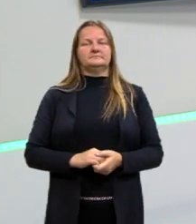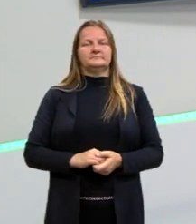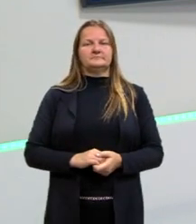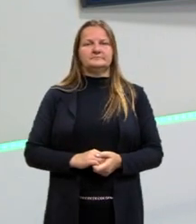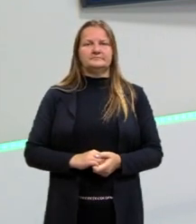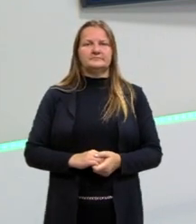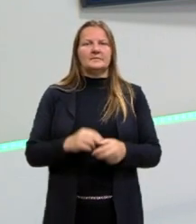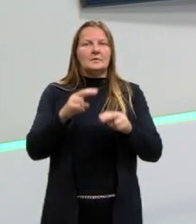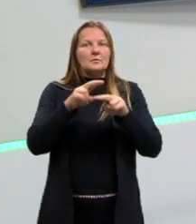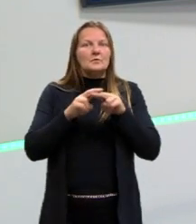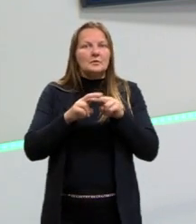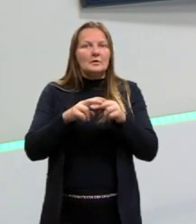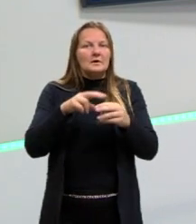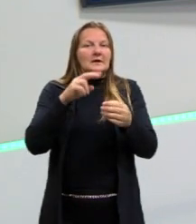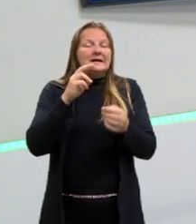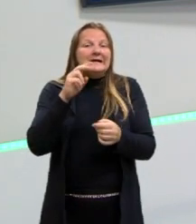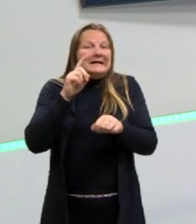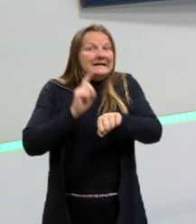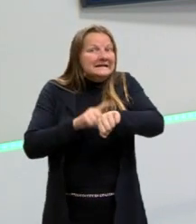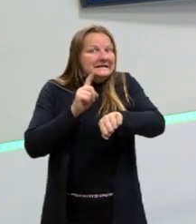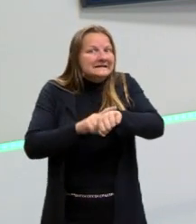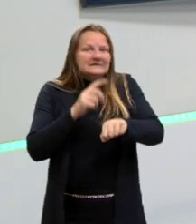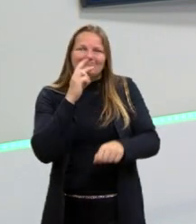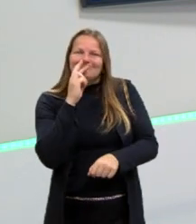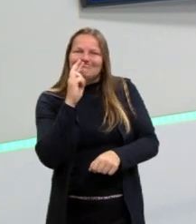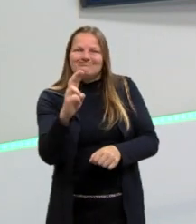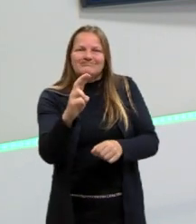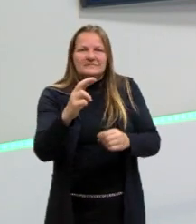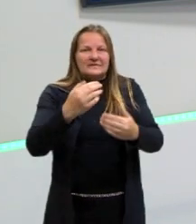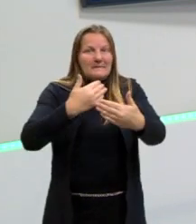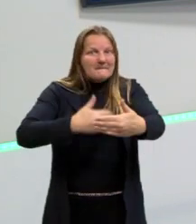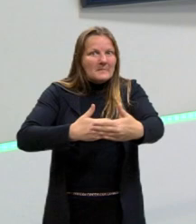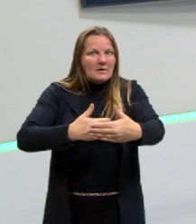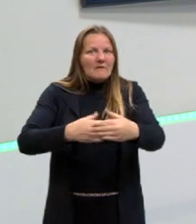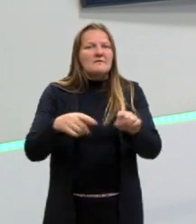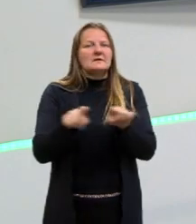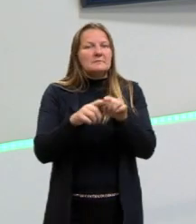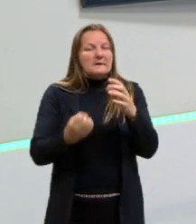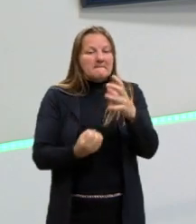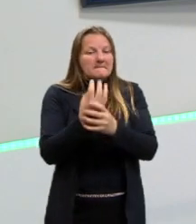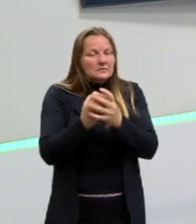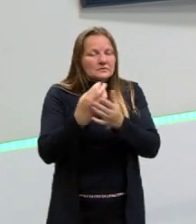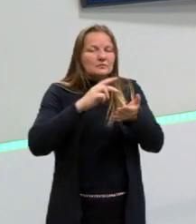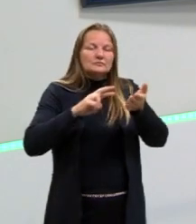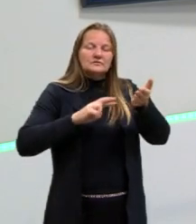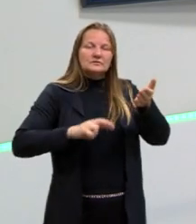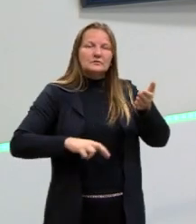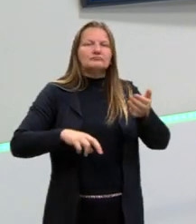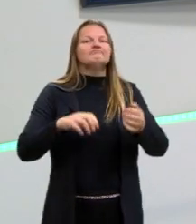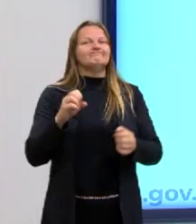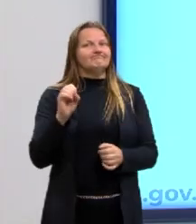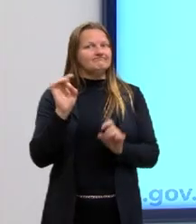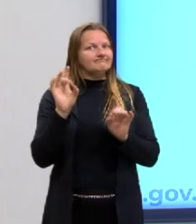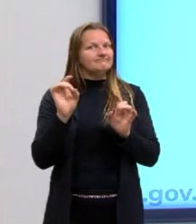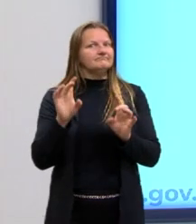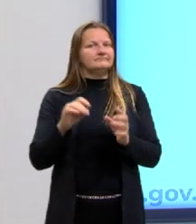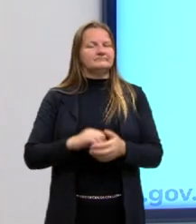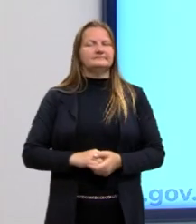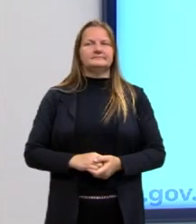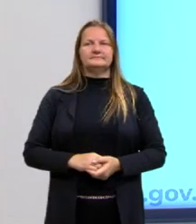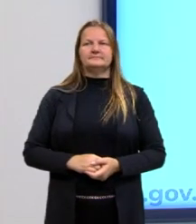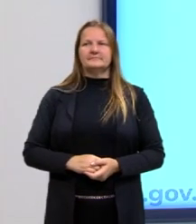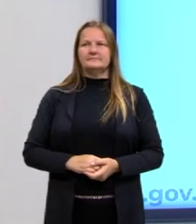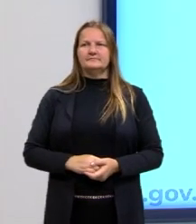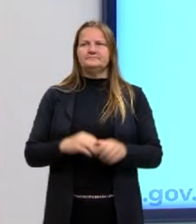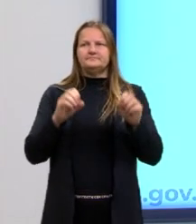na hora de responder questões, quanto na hora de produzir a nossa redação. Ok,